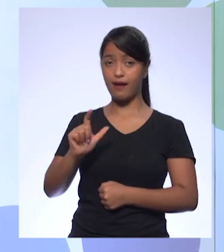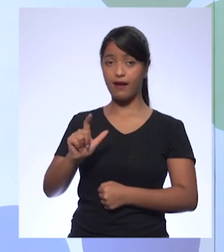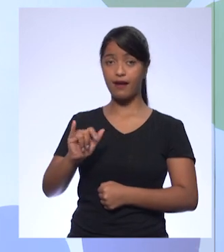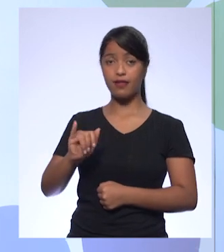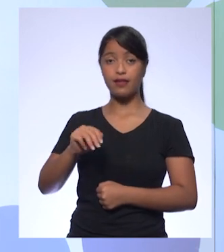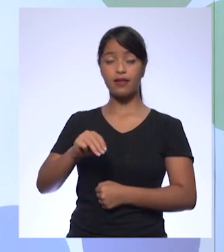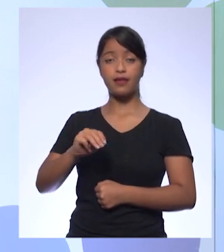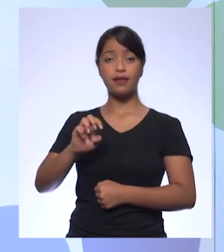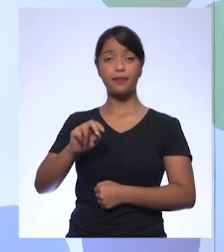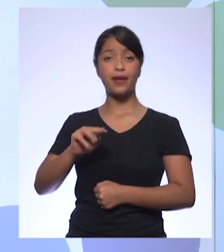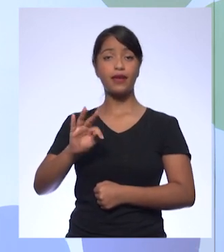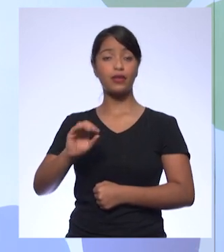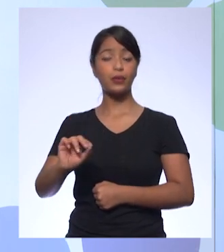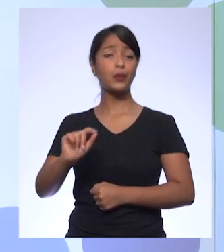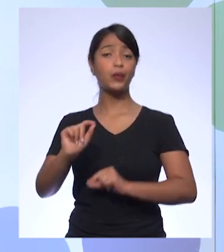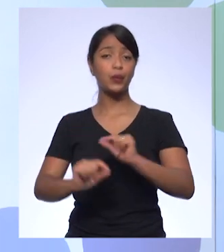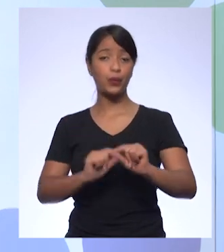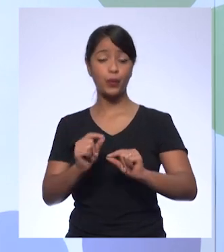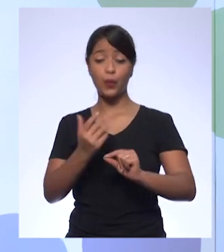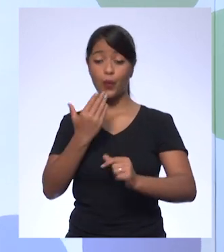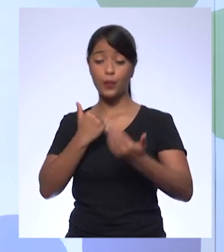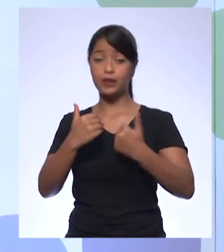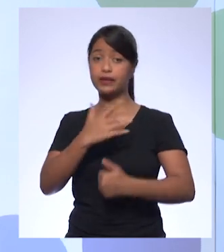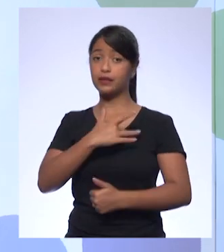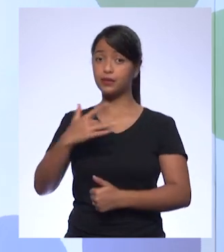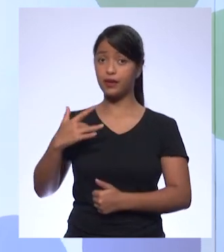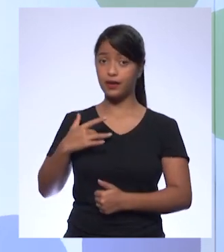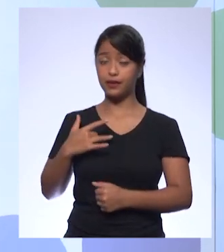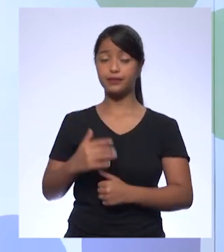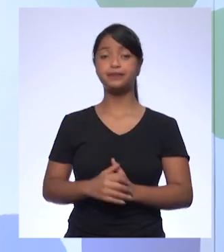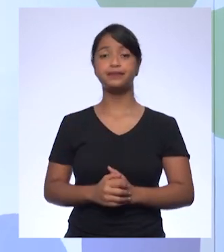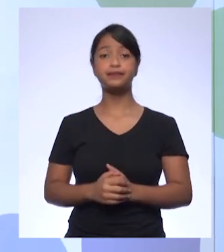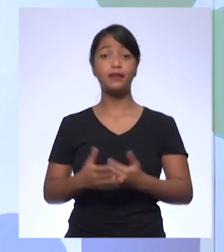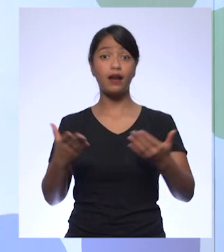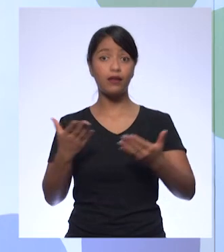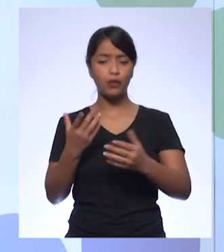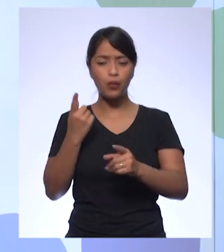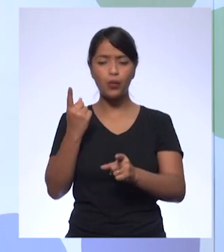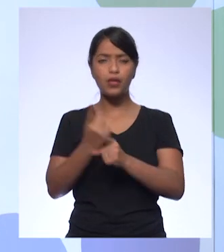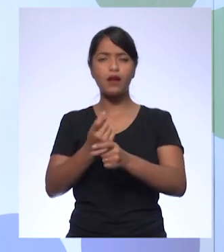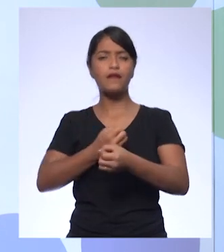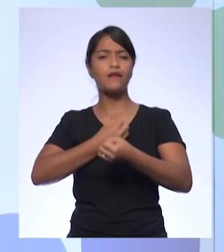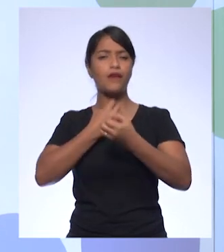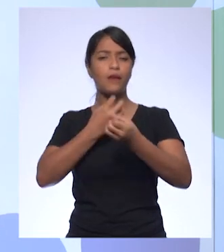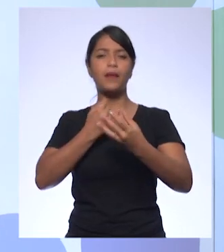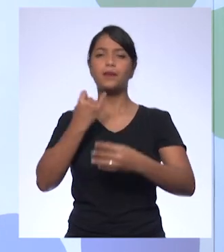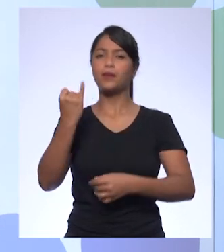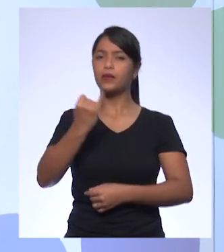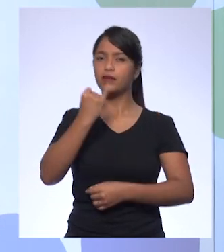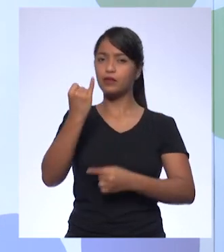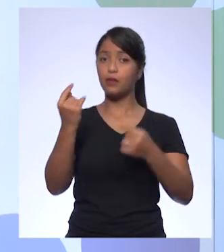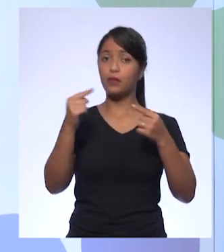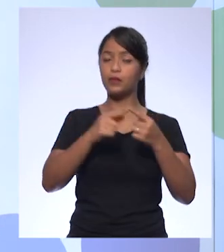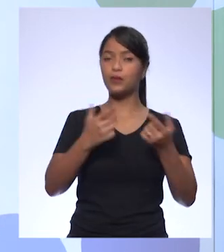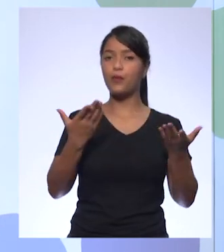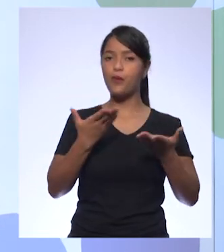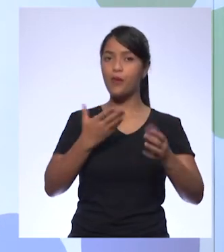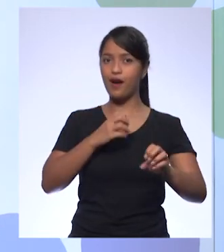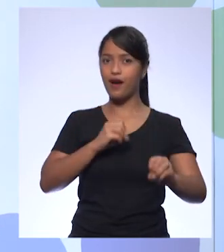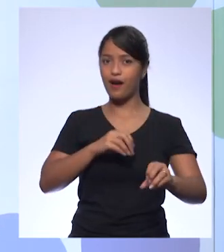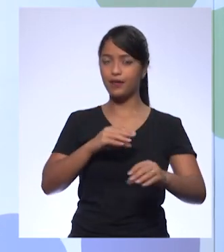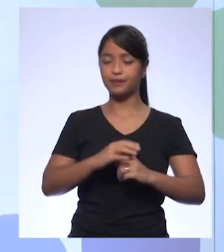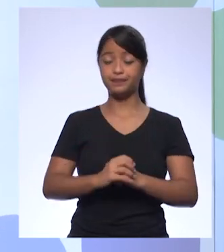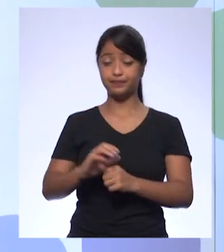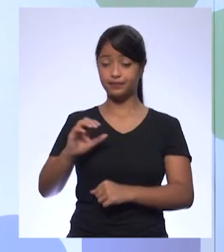Já trazendo uma informação de importância para o contexto da nossa aula, professor Edjoel. Ó. Carlos Henrique,